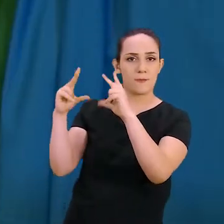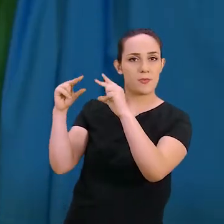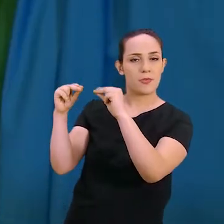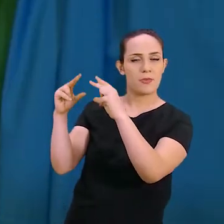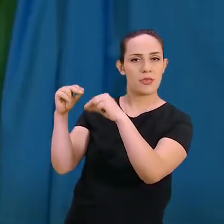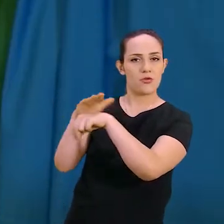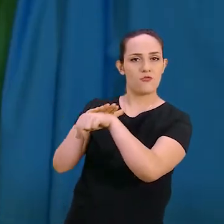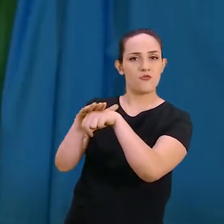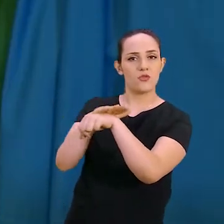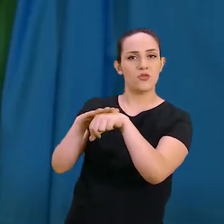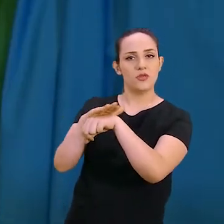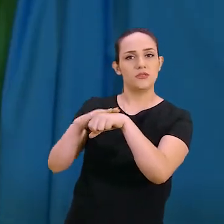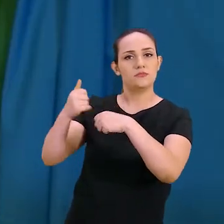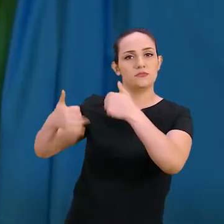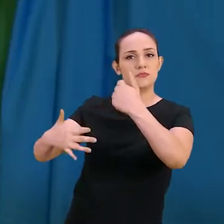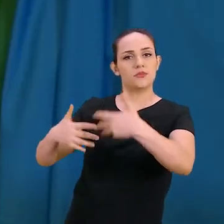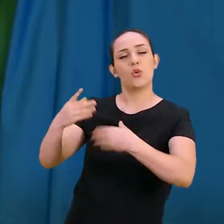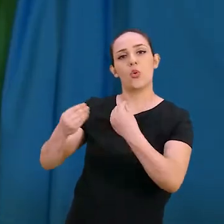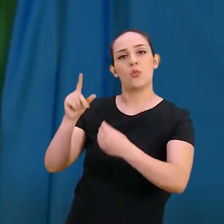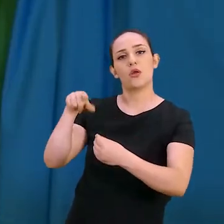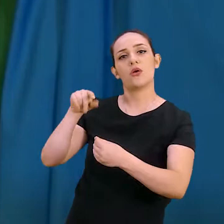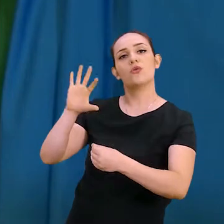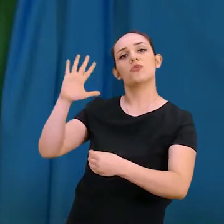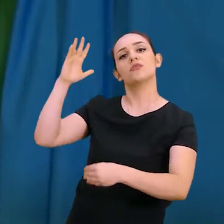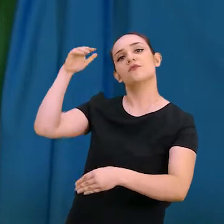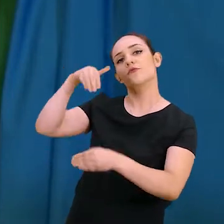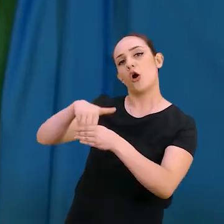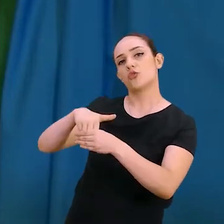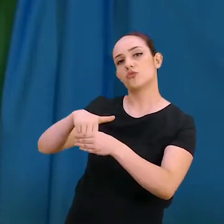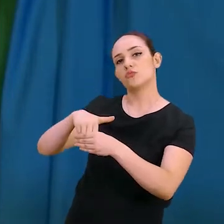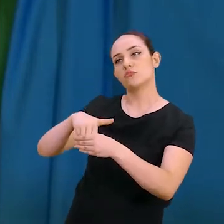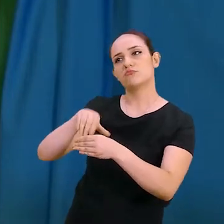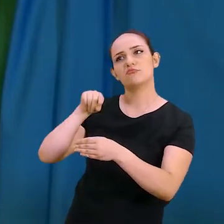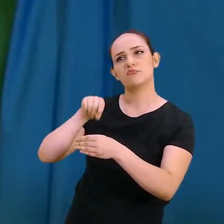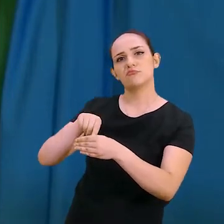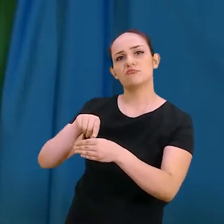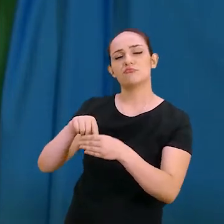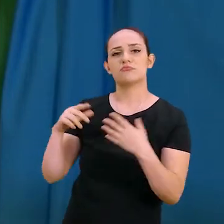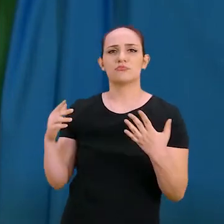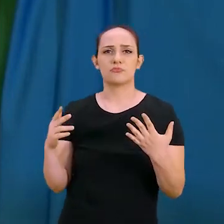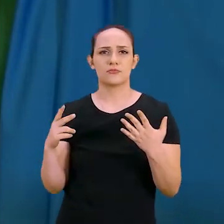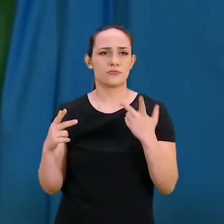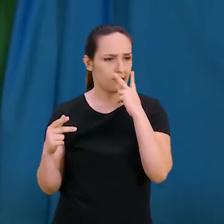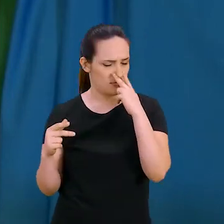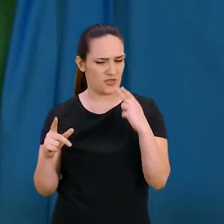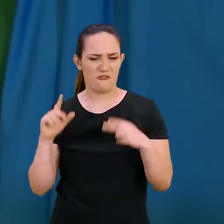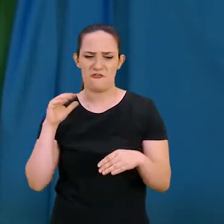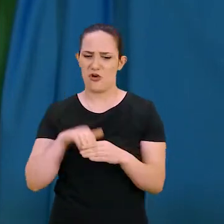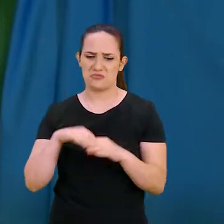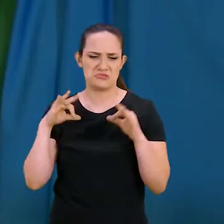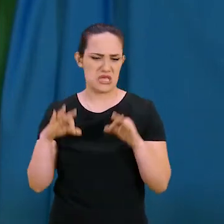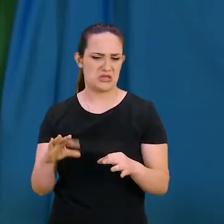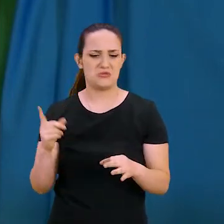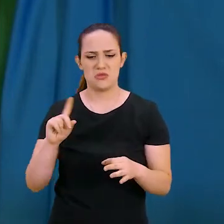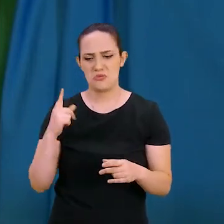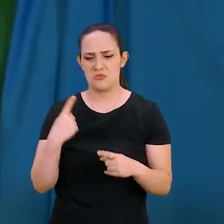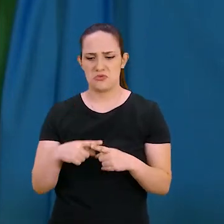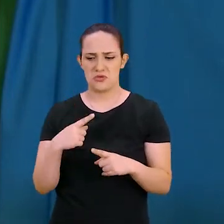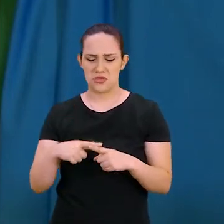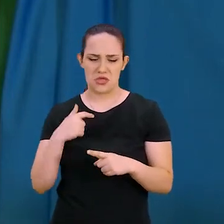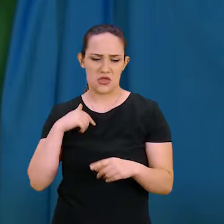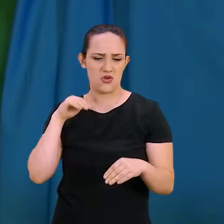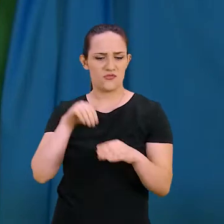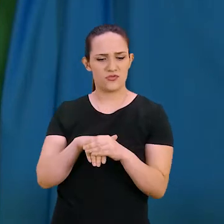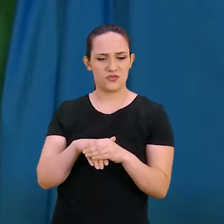respeito do voto, que, segundo eles, não foi bem aplicado, porque votaram em troca